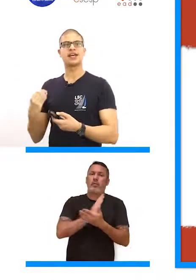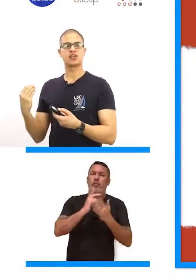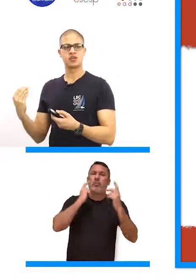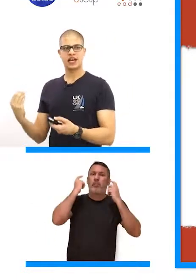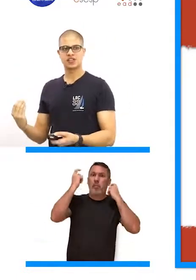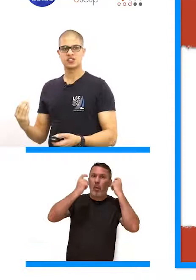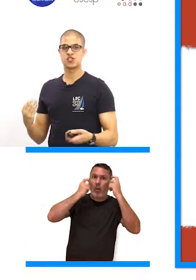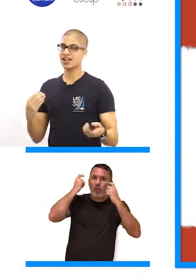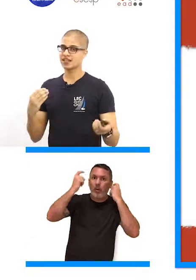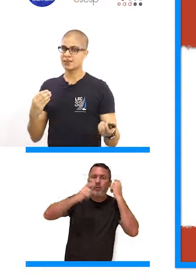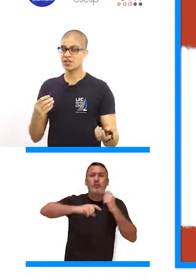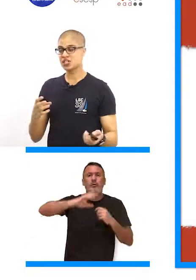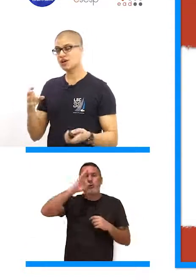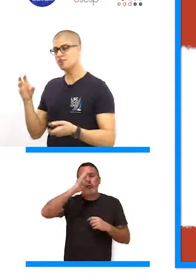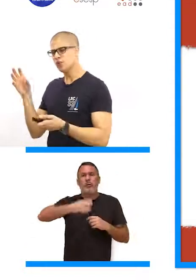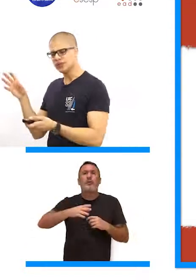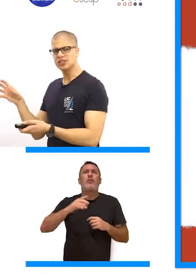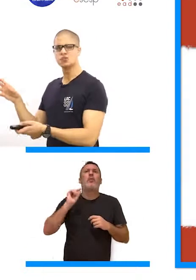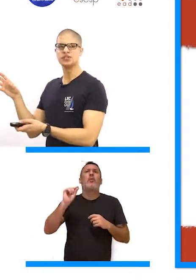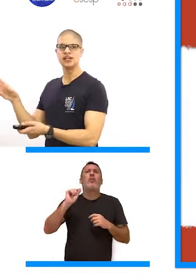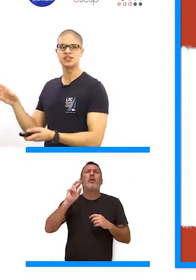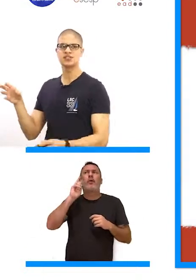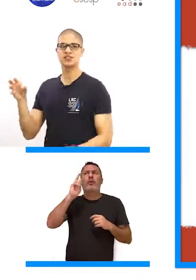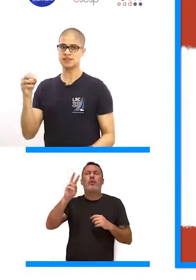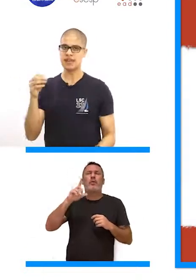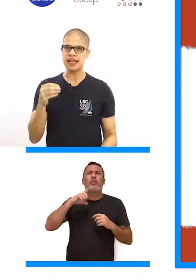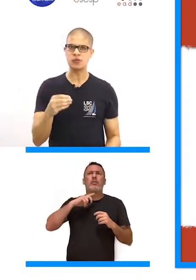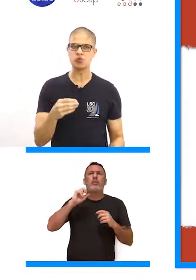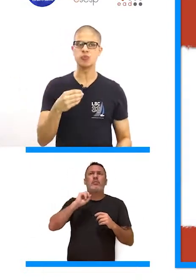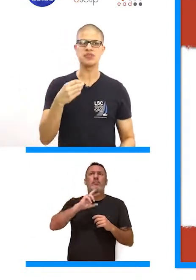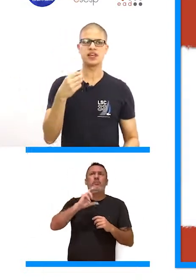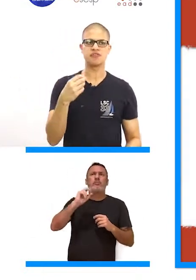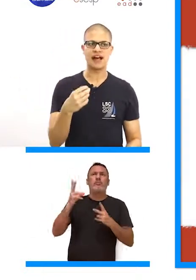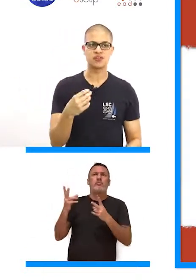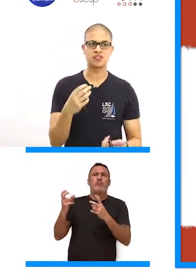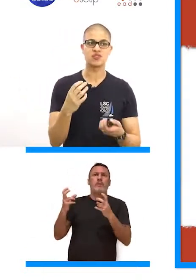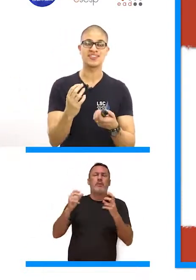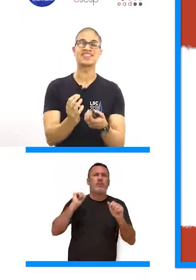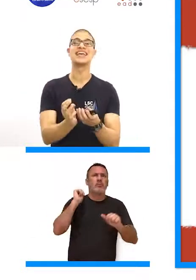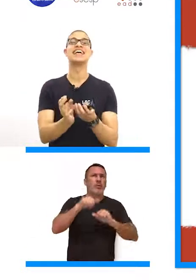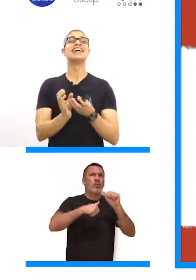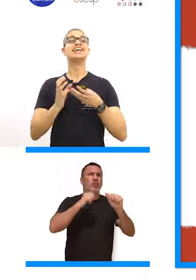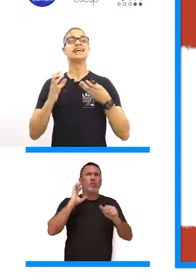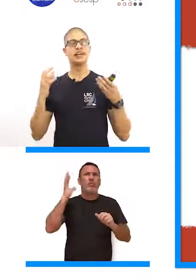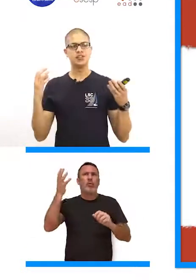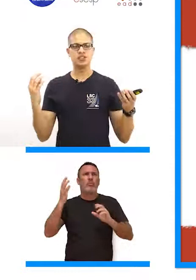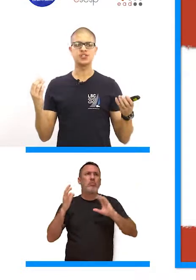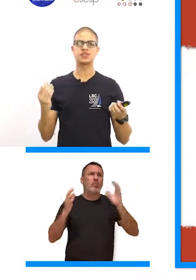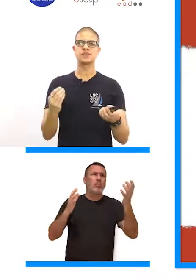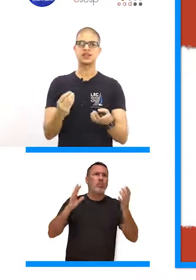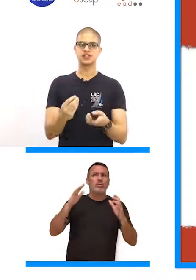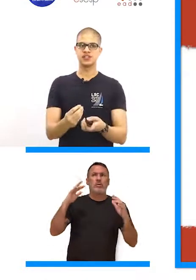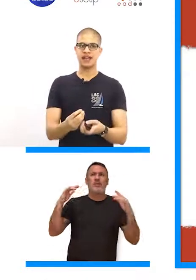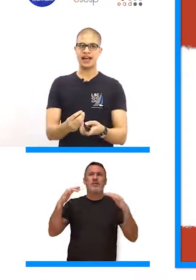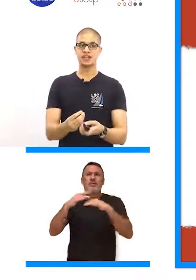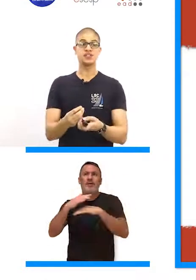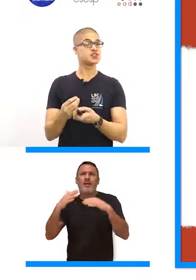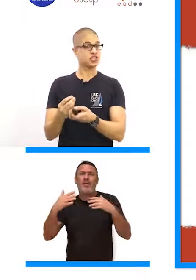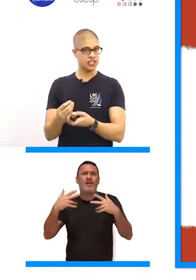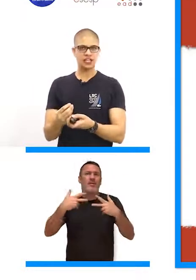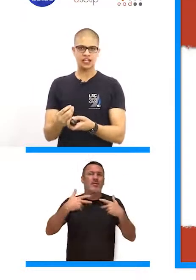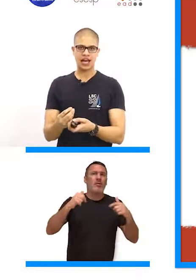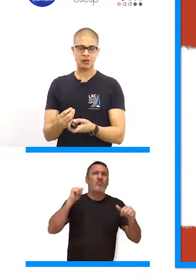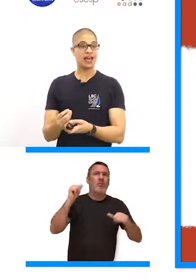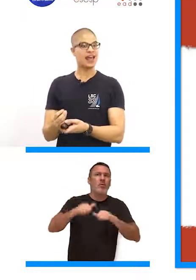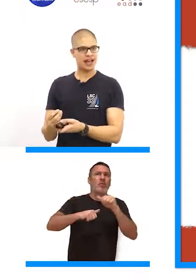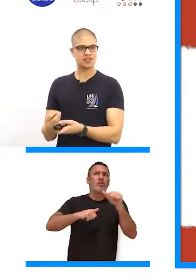preocupantes, relacionadas diretamente a muitas mudanças que temos observados nas nossas grandes cidades